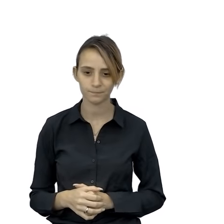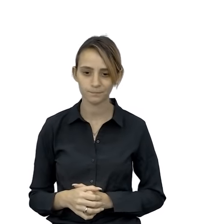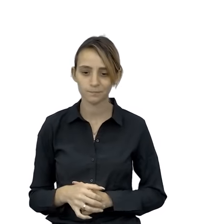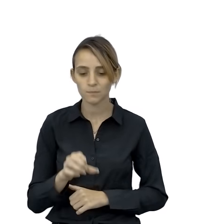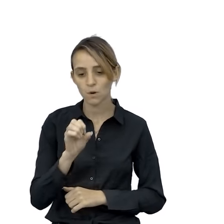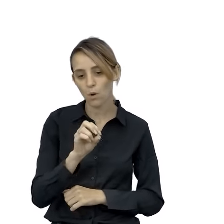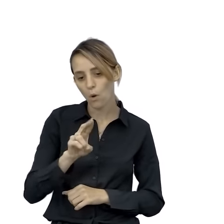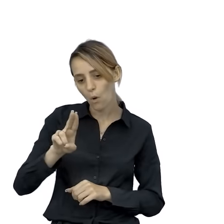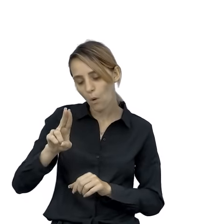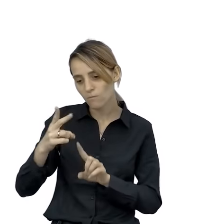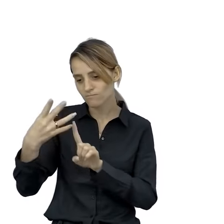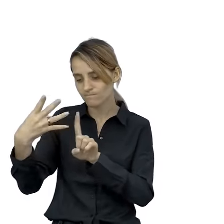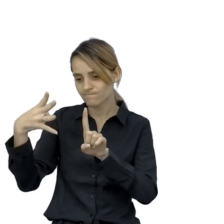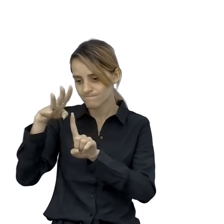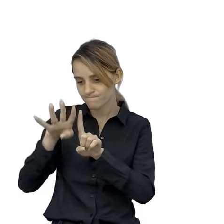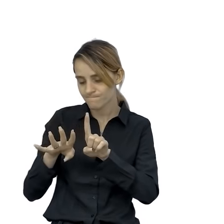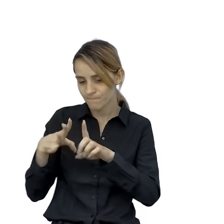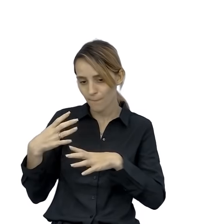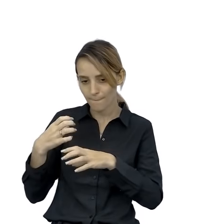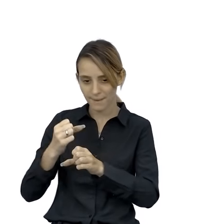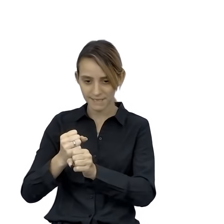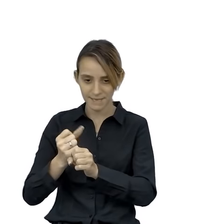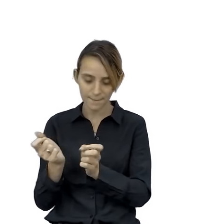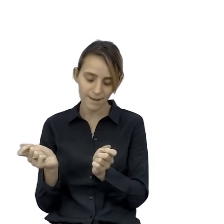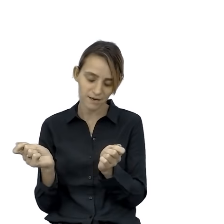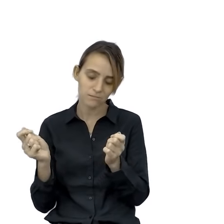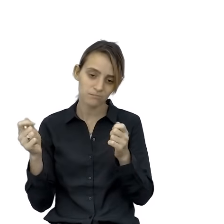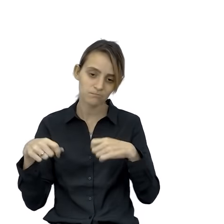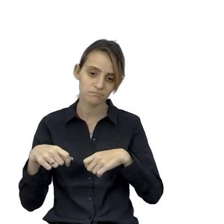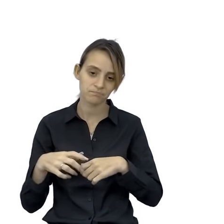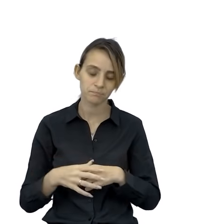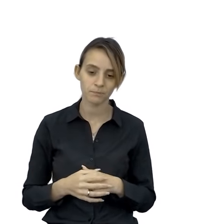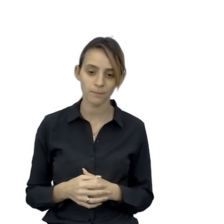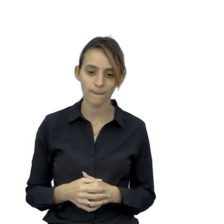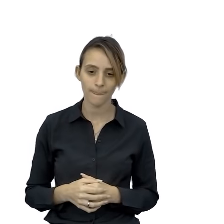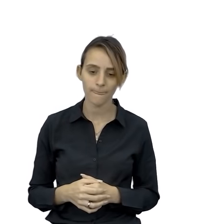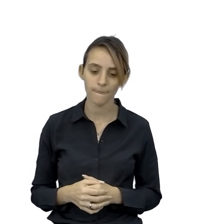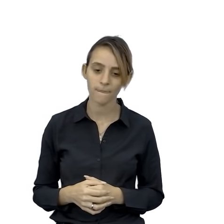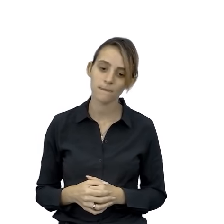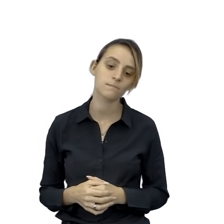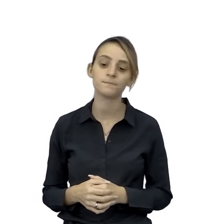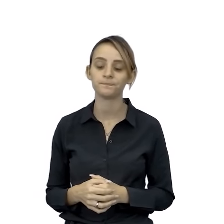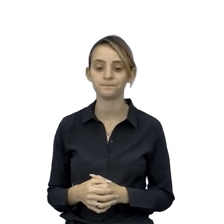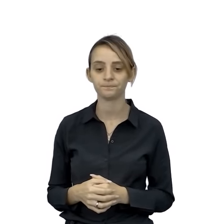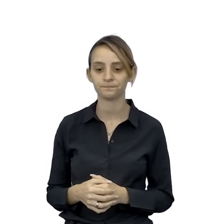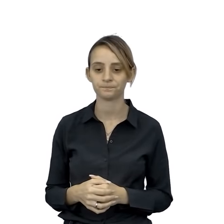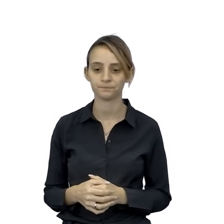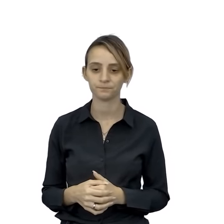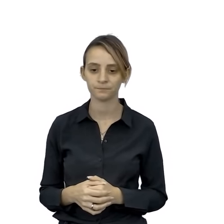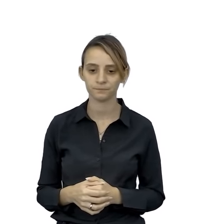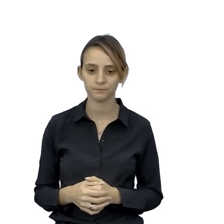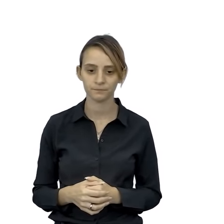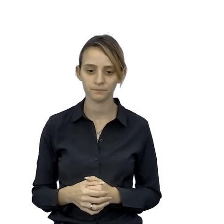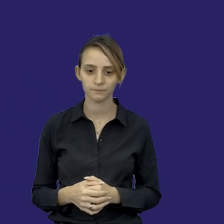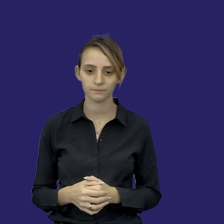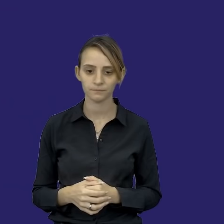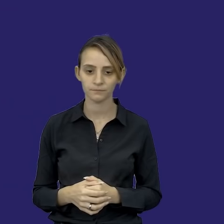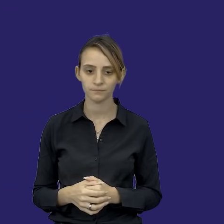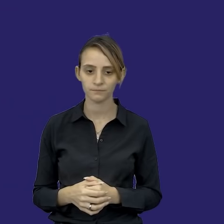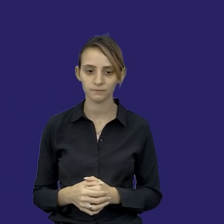Ou então, a própria conta, né? Que é, no caso, o algoritmo convencional, a conta armada.